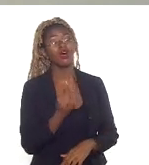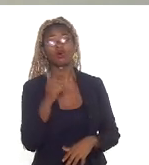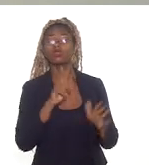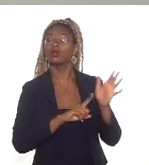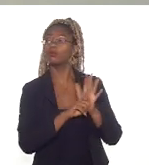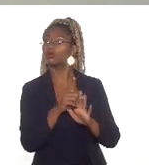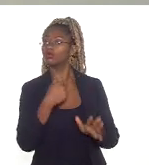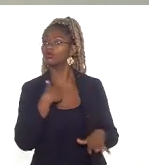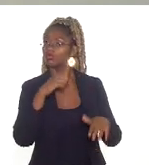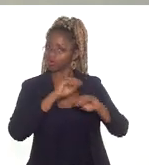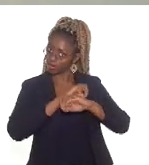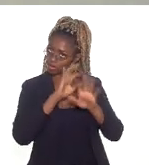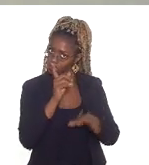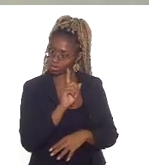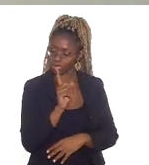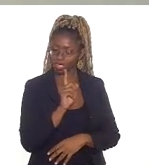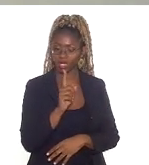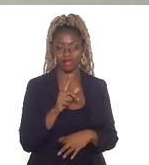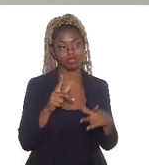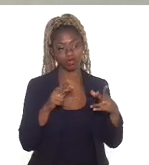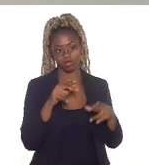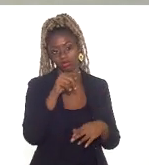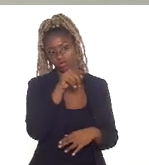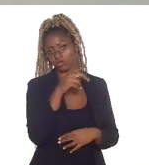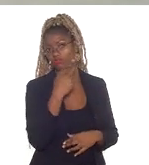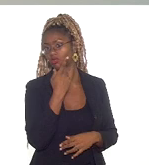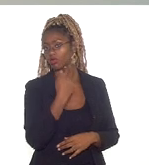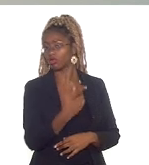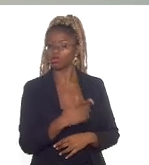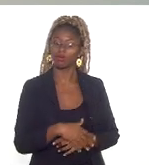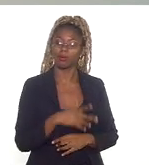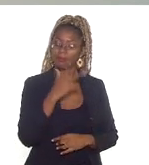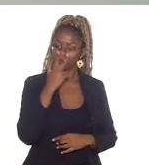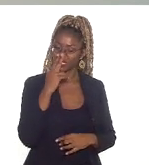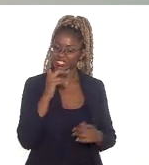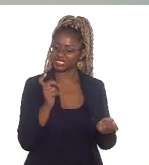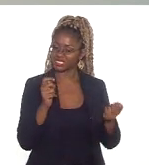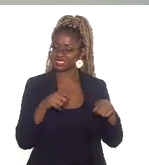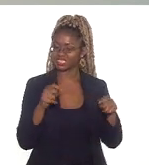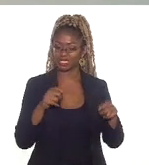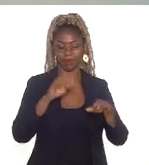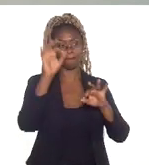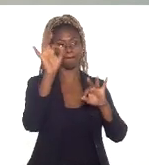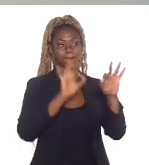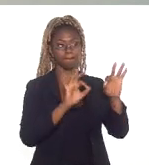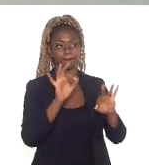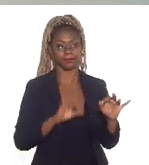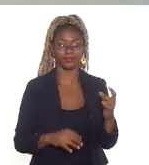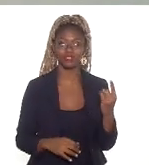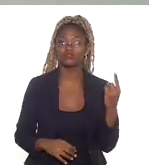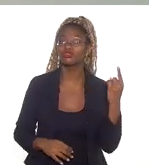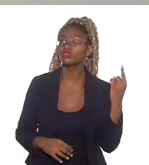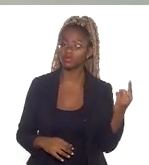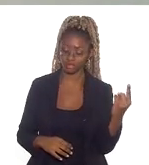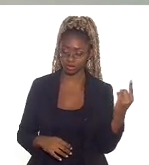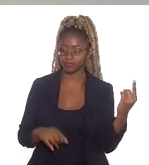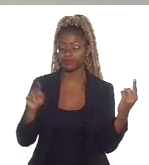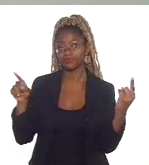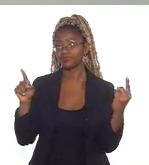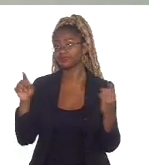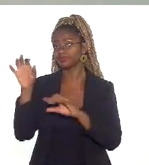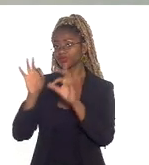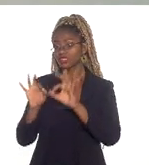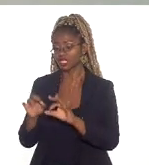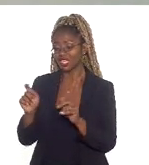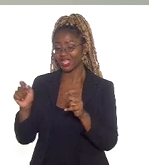gente, na linha do que o senhor falou, é que parece possível que eles pegam um projeto e esse projeto pode ser abatido